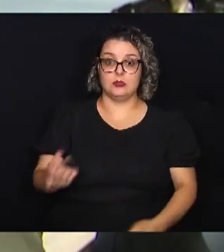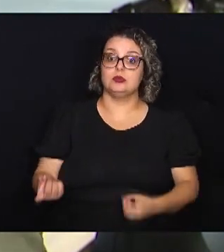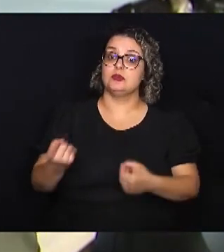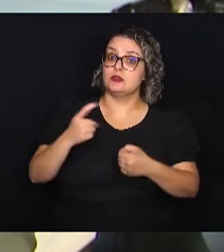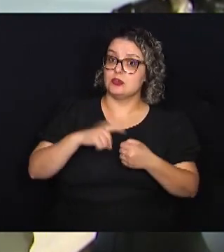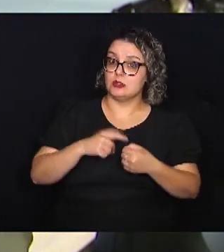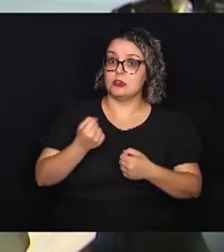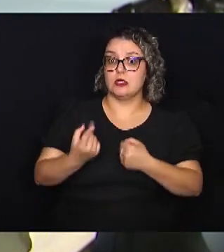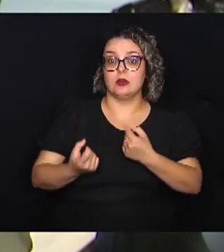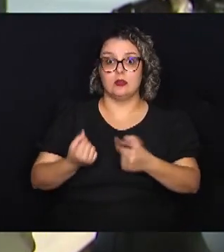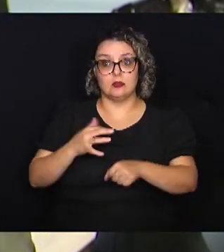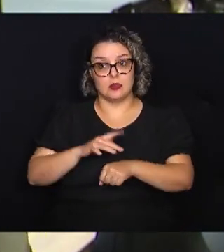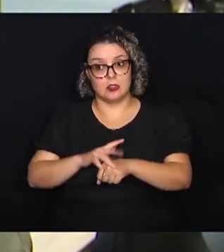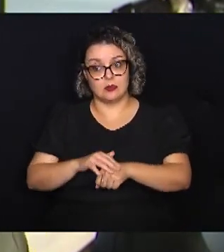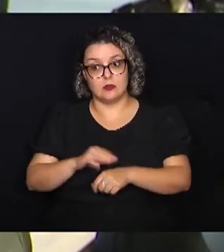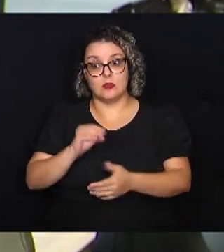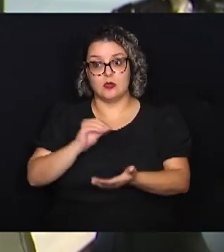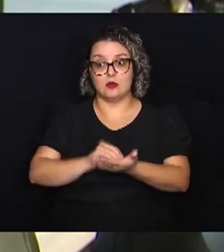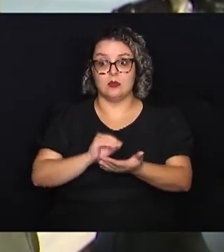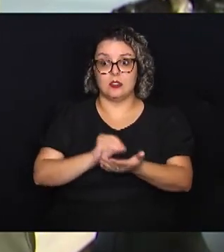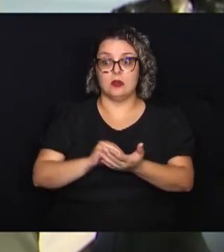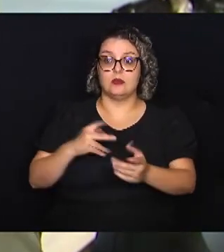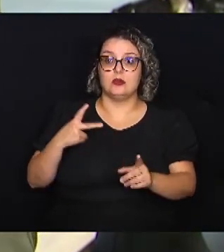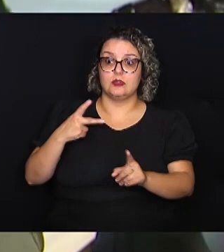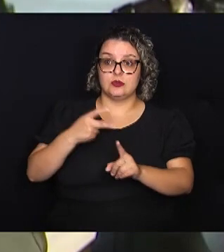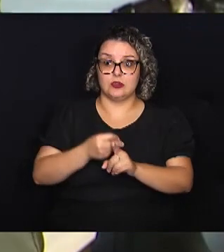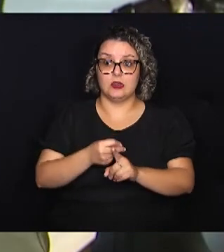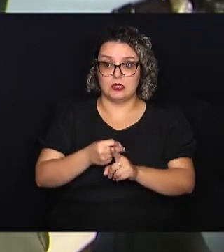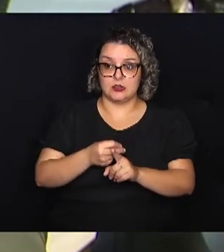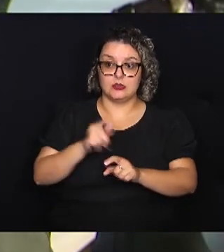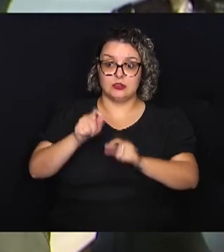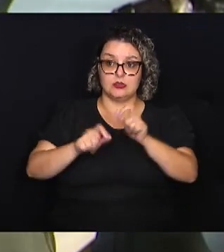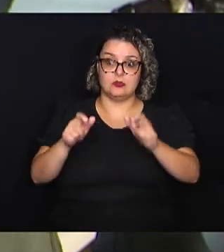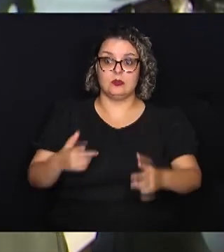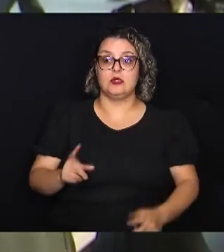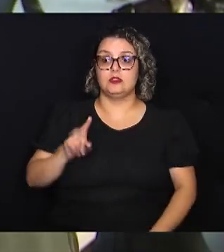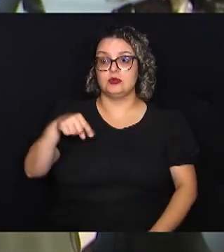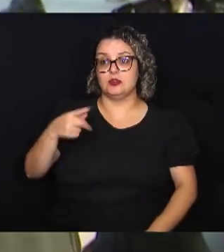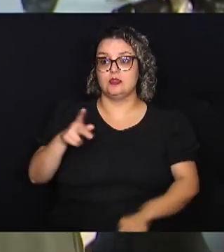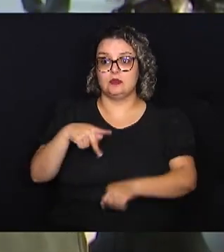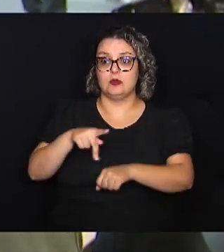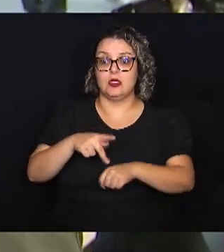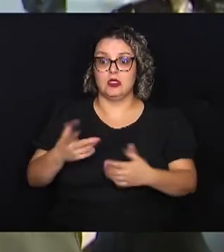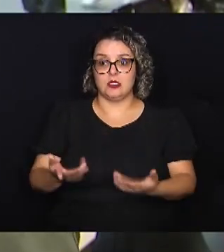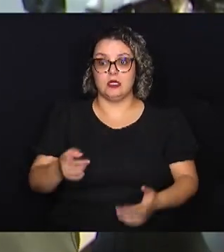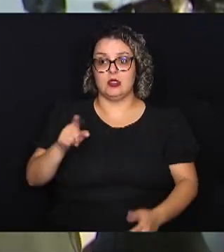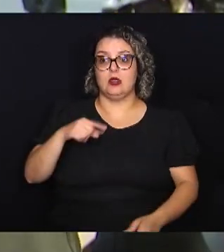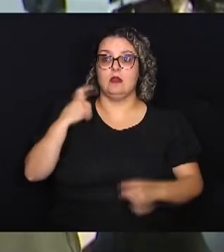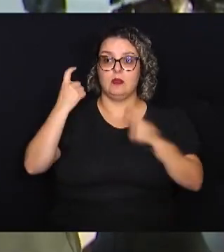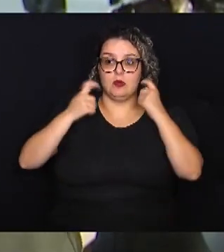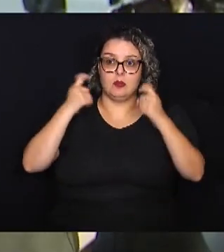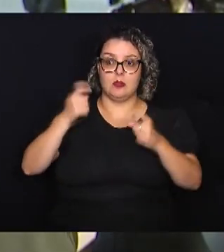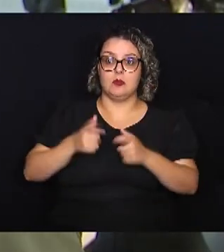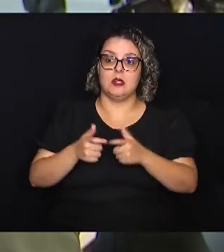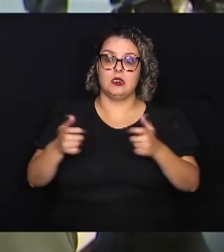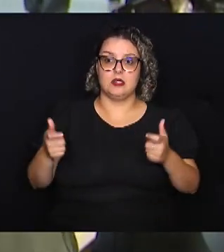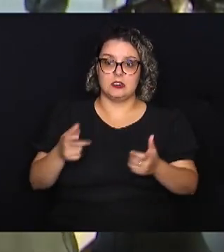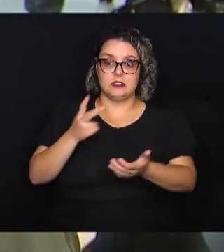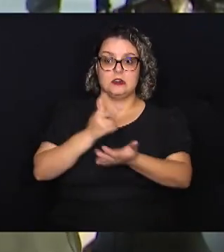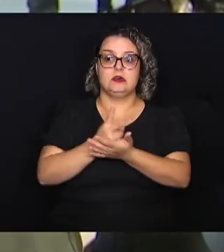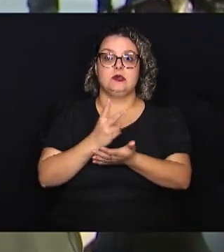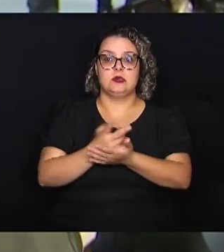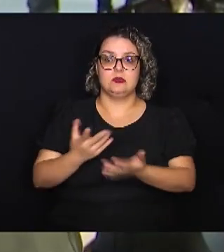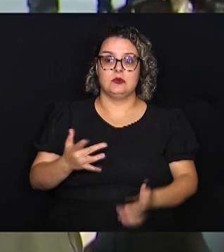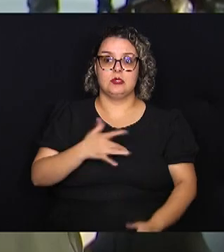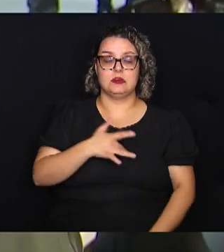algumas doenças por conta de falta de vacina de pessoas que vieram de outros países. Então, essa é uma preocupação muito grande sempre com a saúde